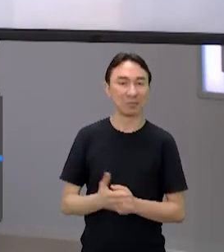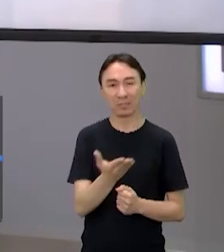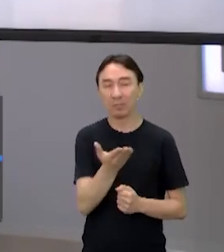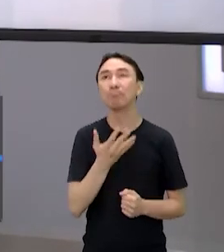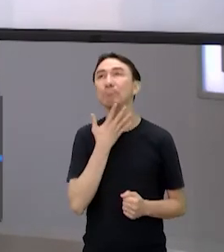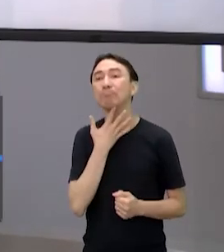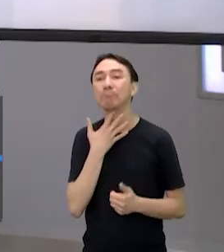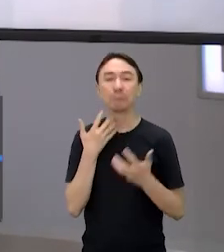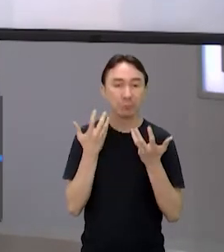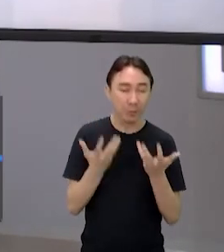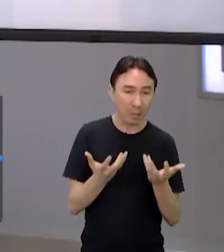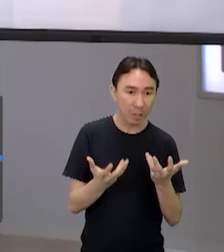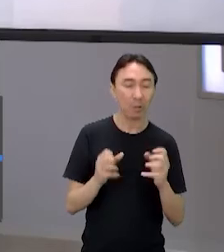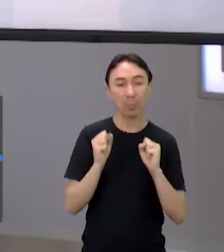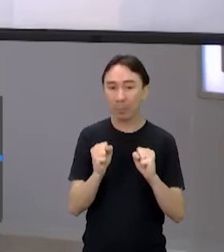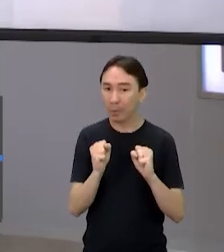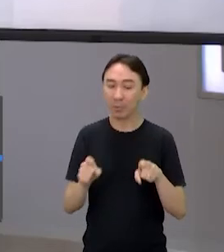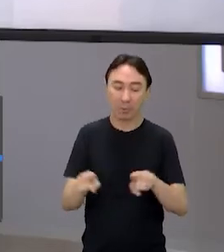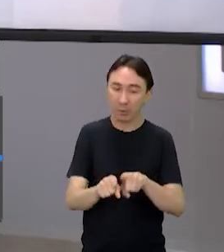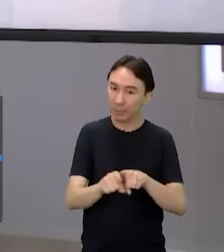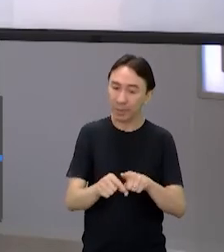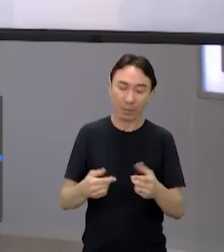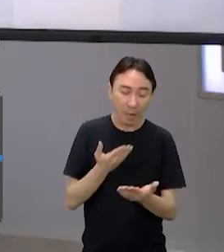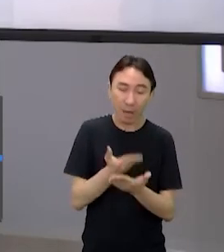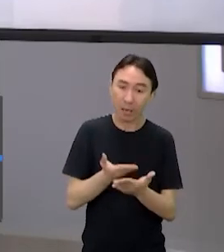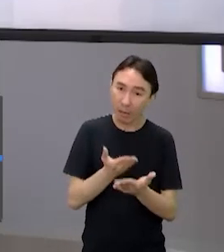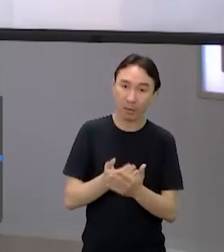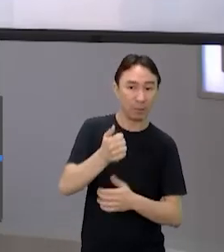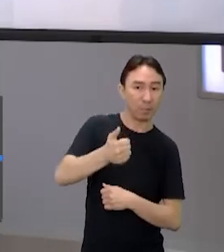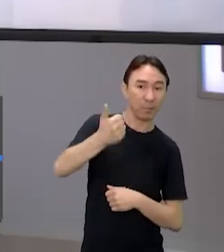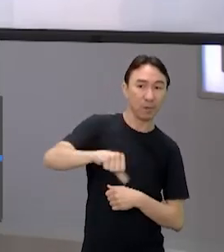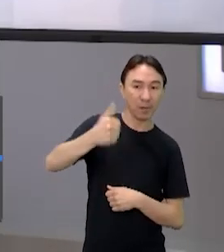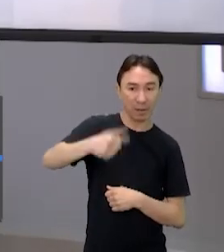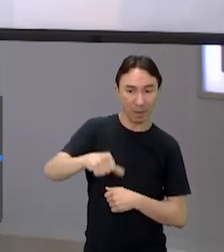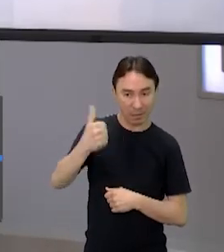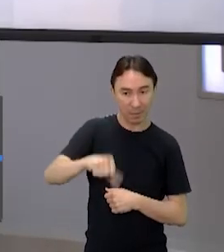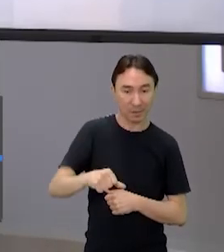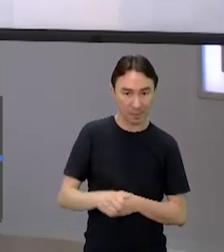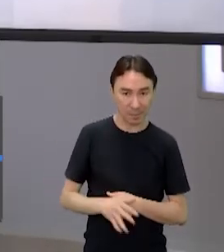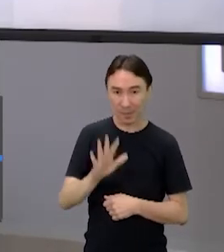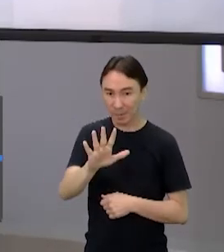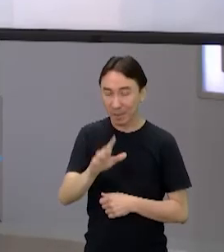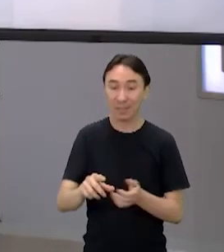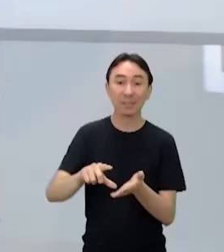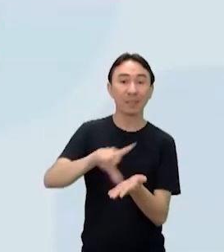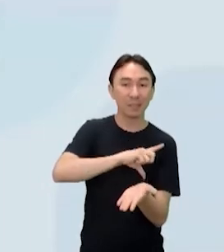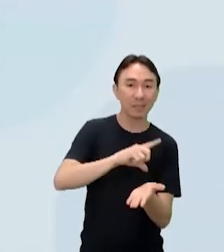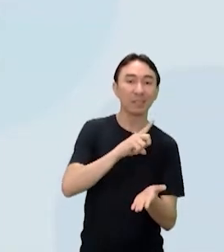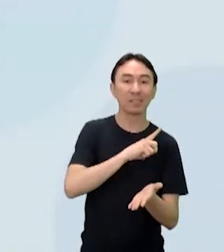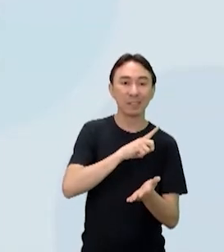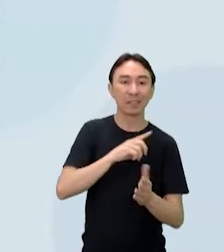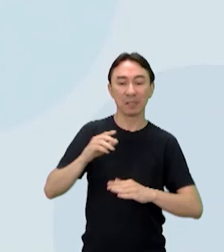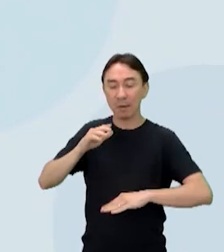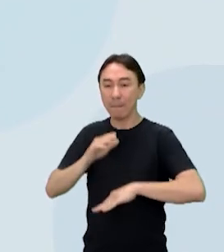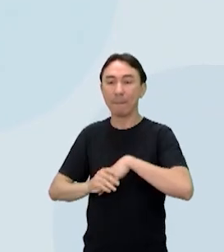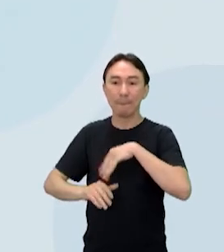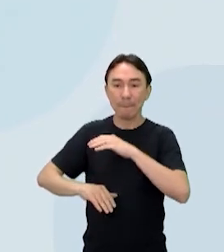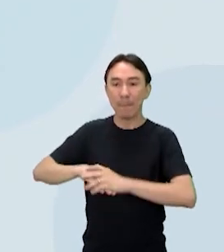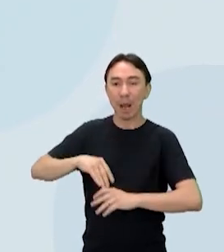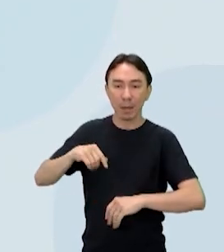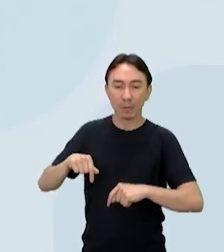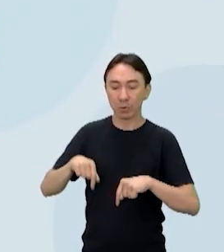quiserem também, né, vocês podem avaliar a nossa aula. Antes, para você, professor, está aí a habilidade, né, que a nossa aula está inserida,